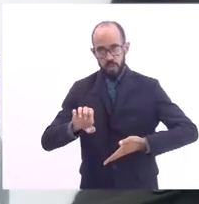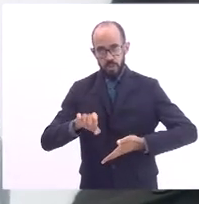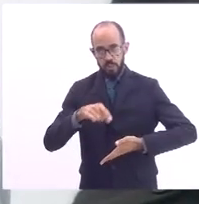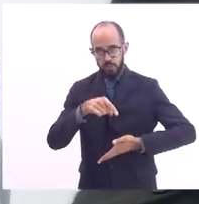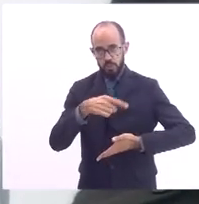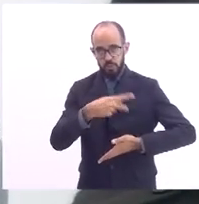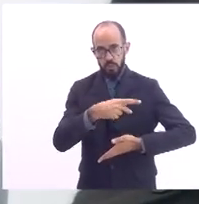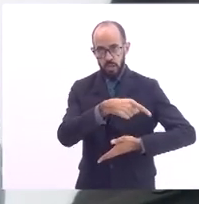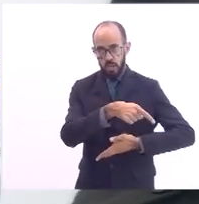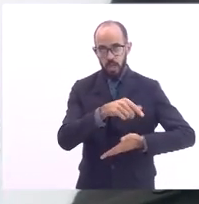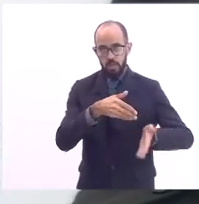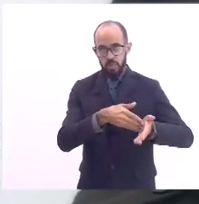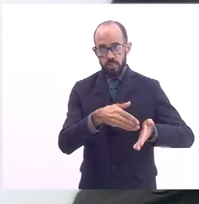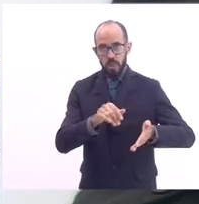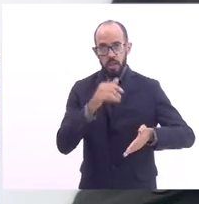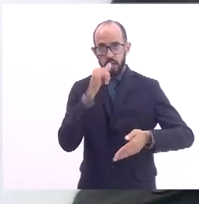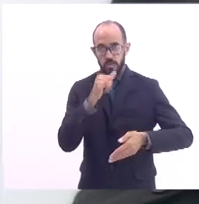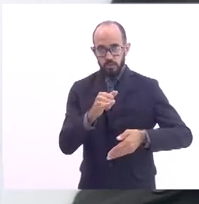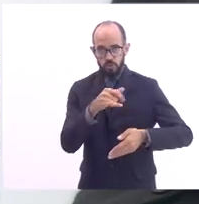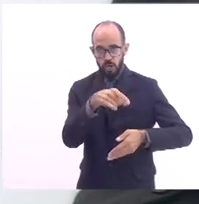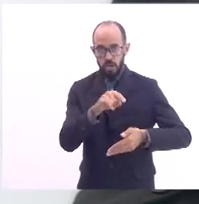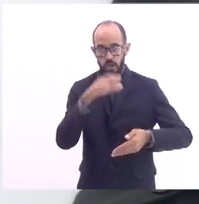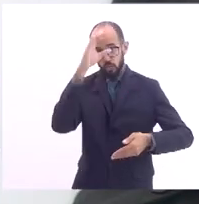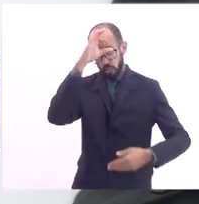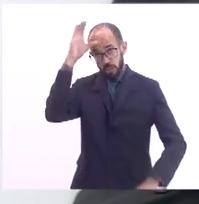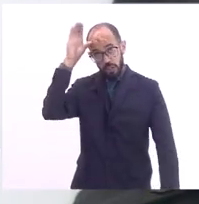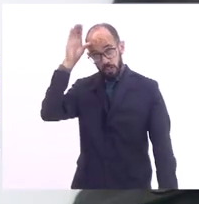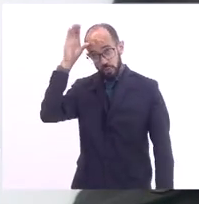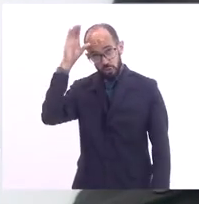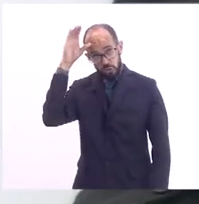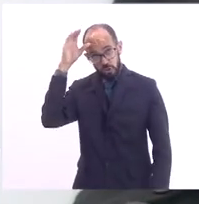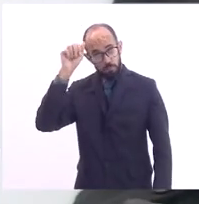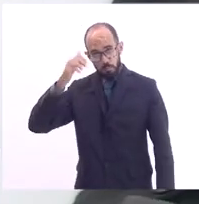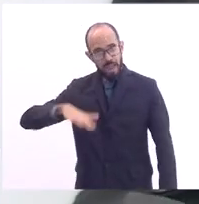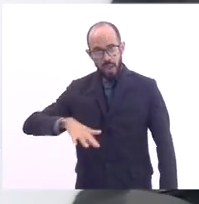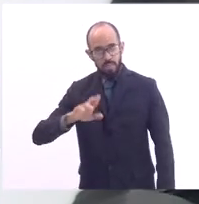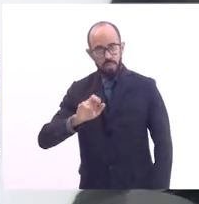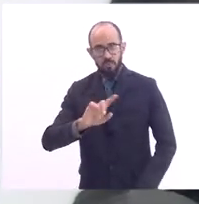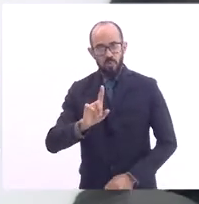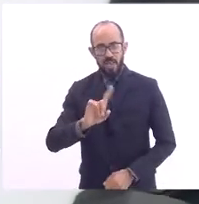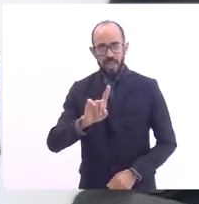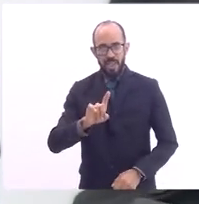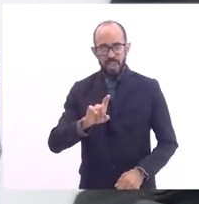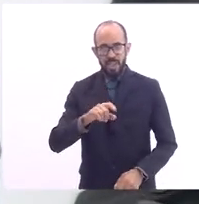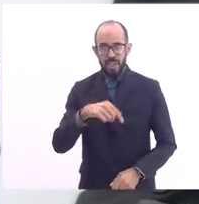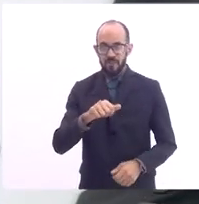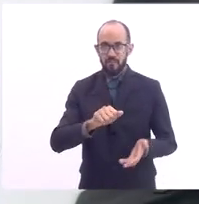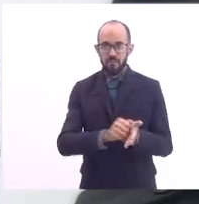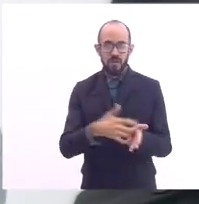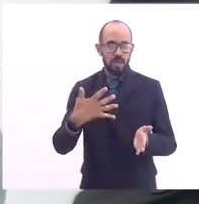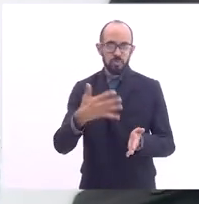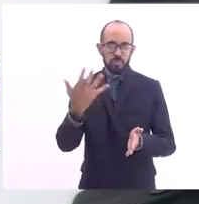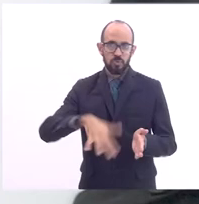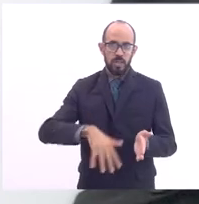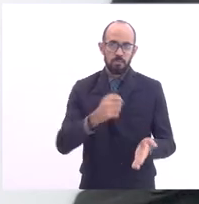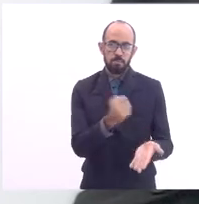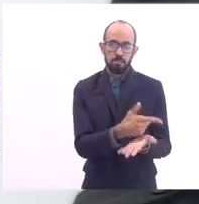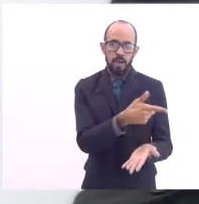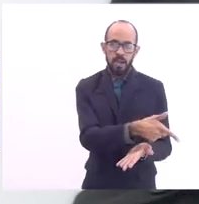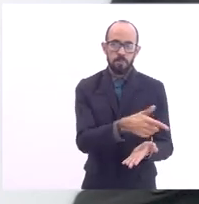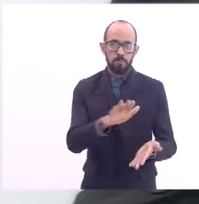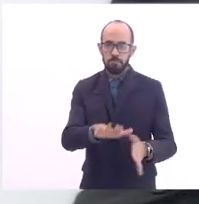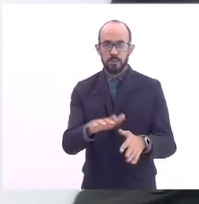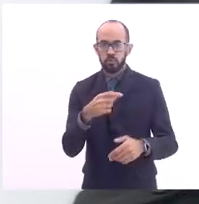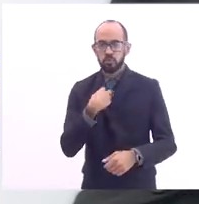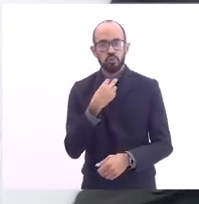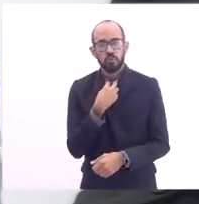ponto de onde tem a energia é o custo do cliente, e não é barato. E muitos desses clientes não querem pagar o custo, mas também nós não podemos pagar, não está